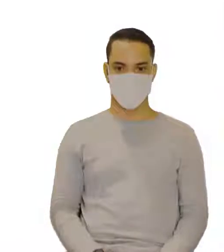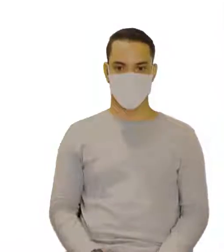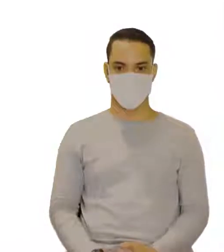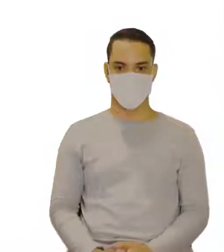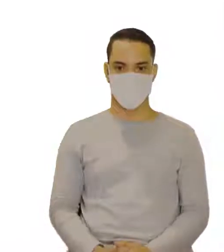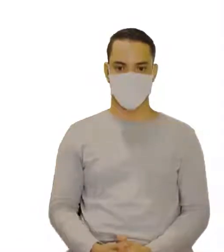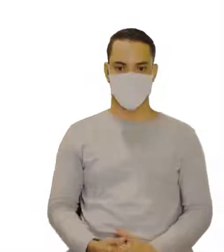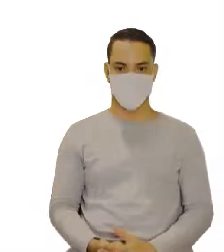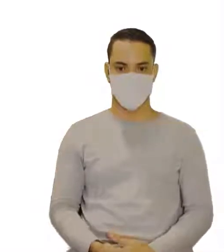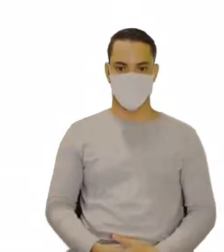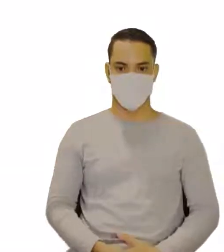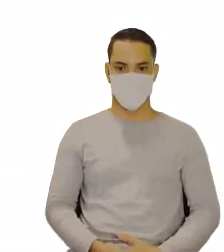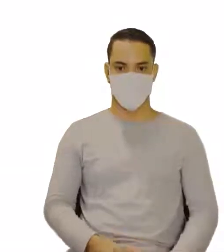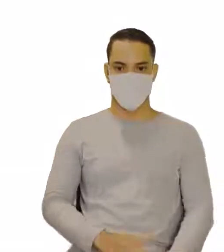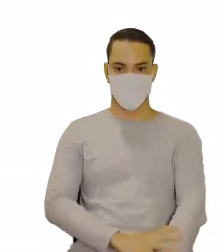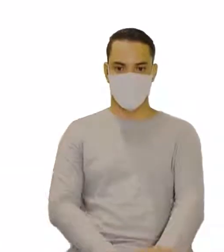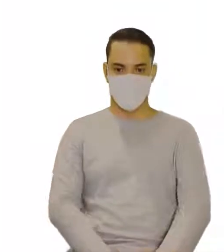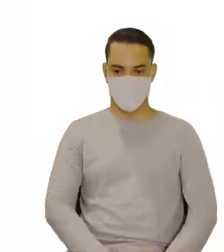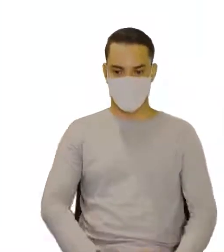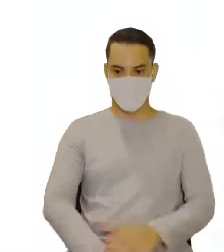ok?